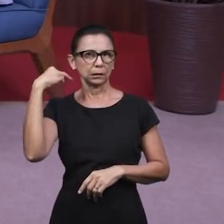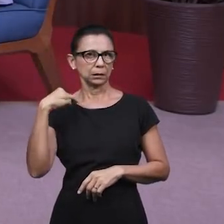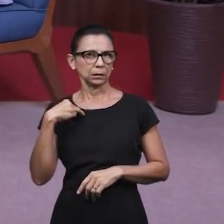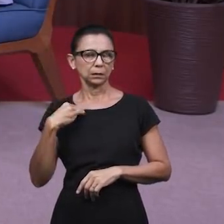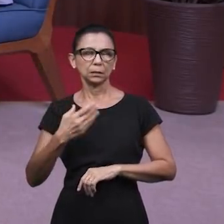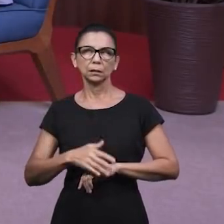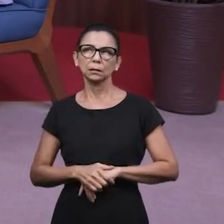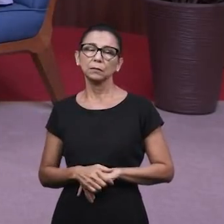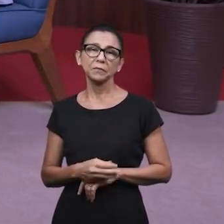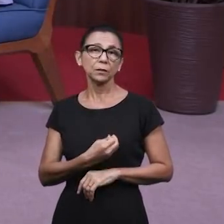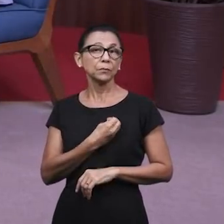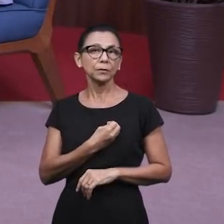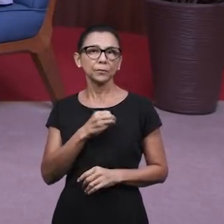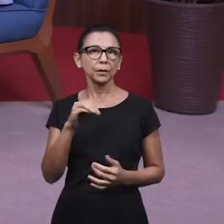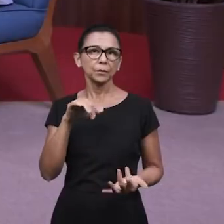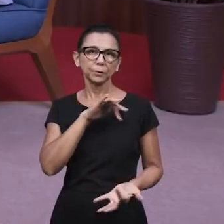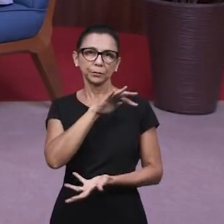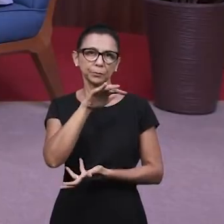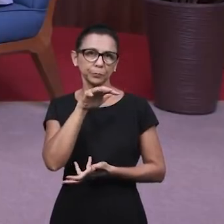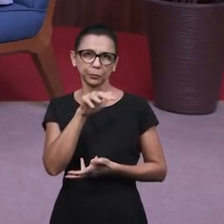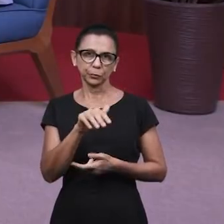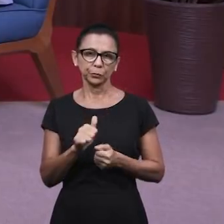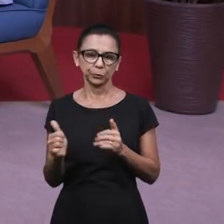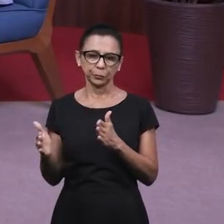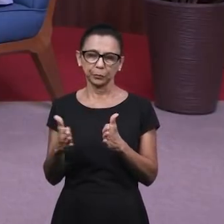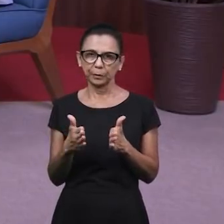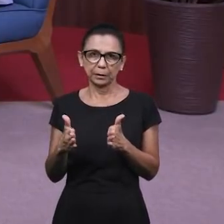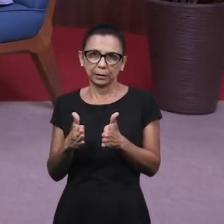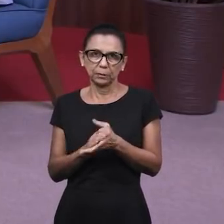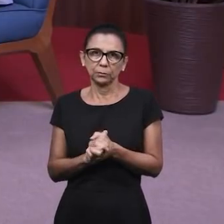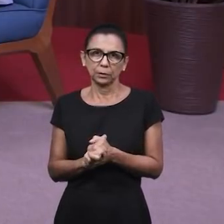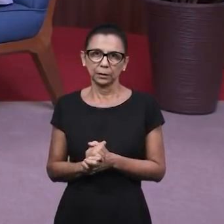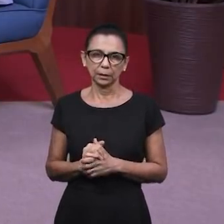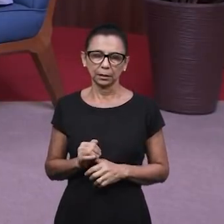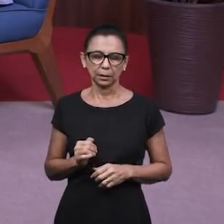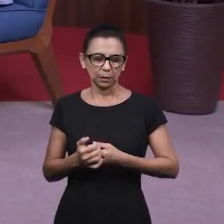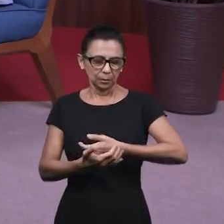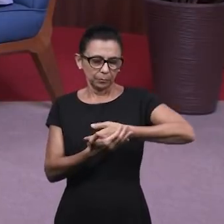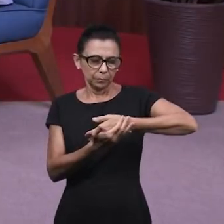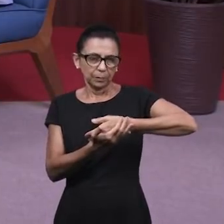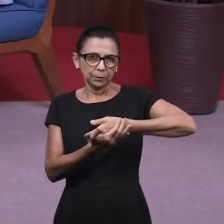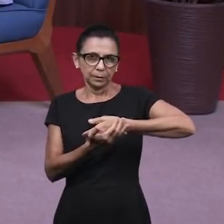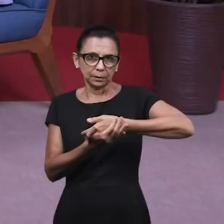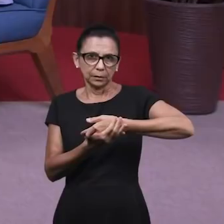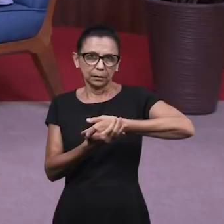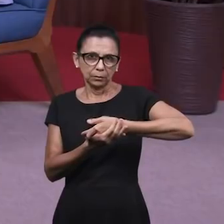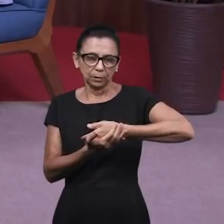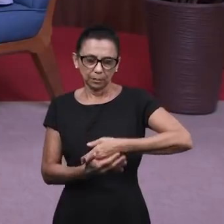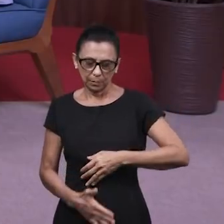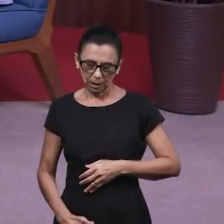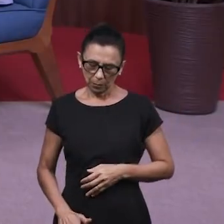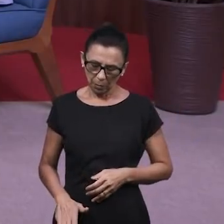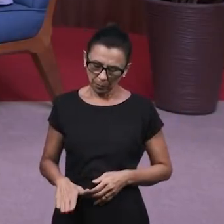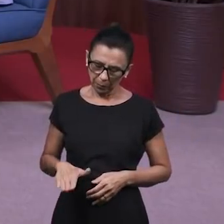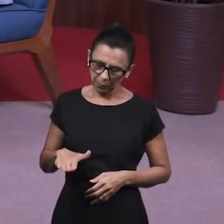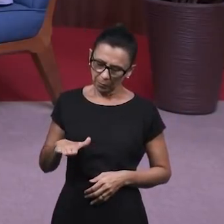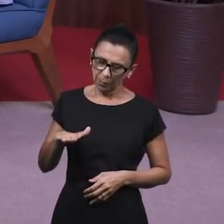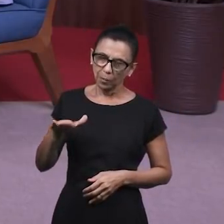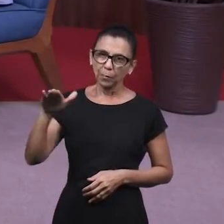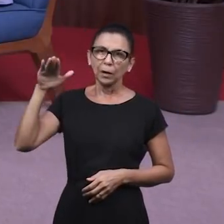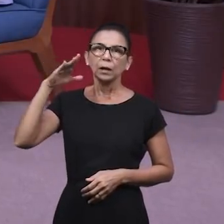uma adolescência. A Bíblia, inclusive, traz um registro de Jesus na